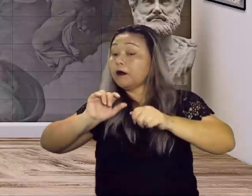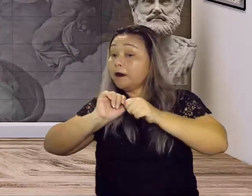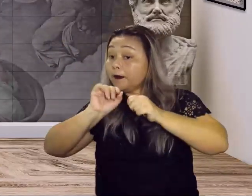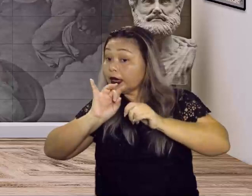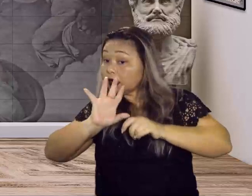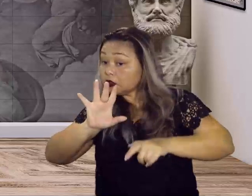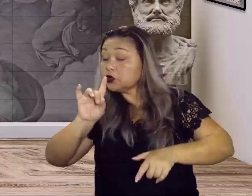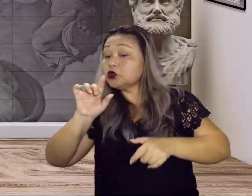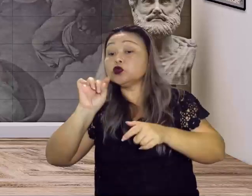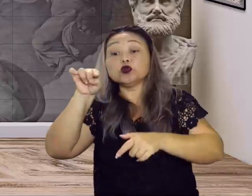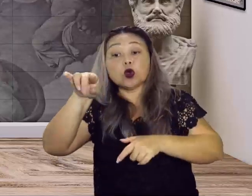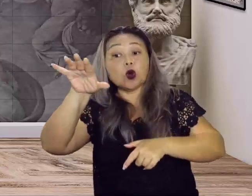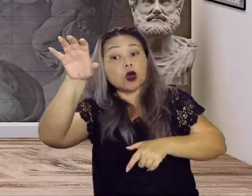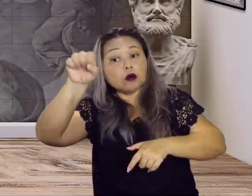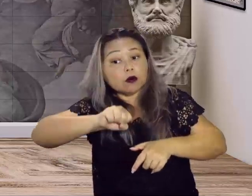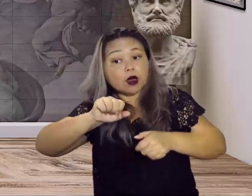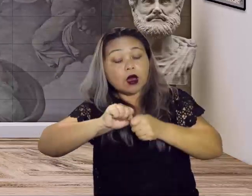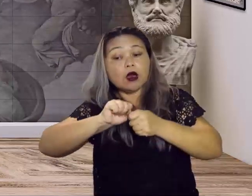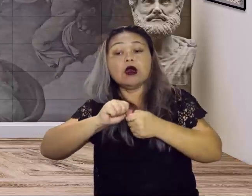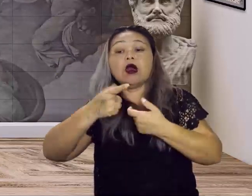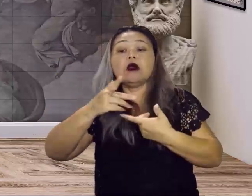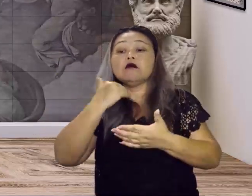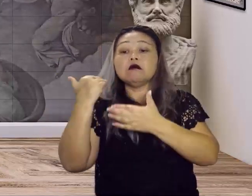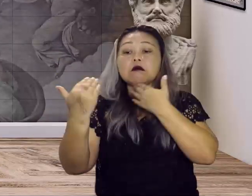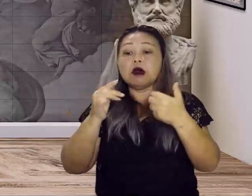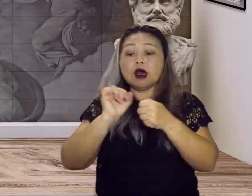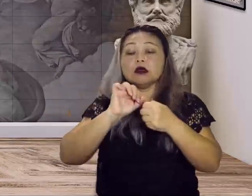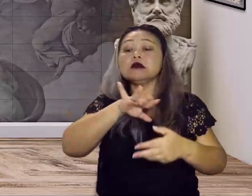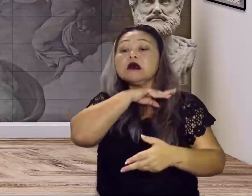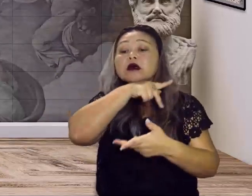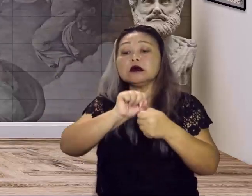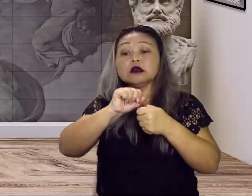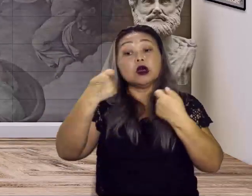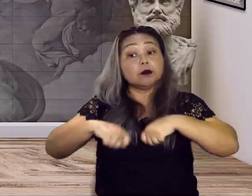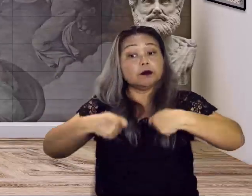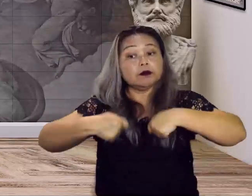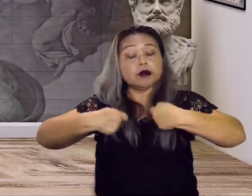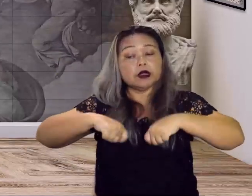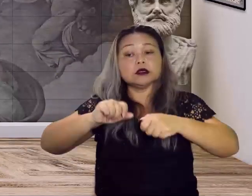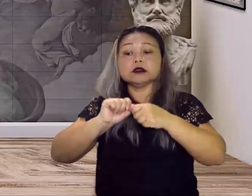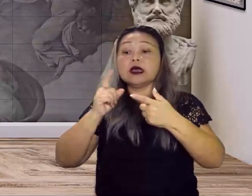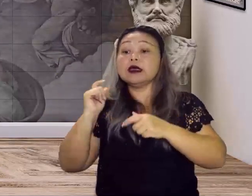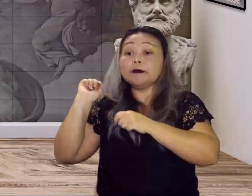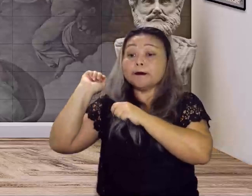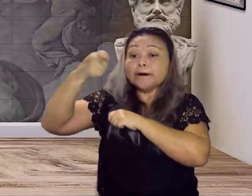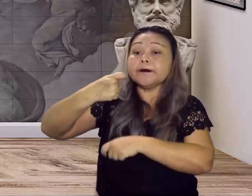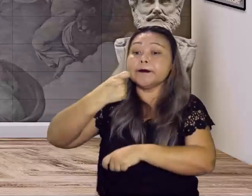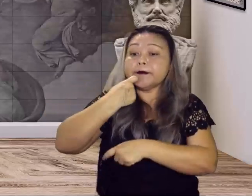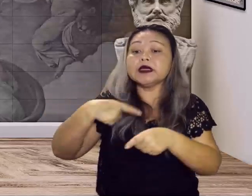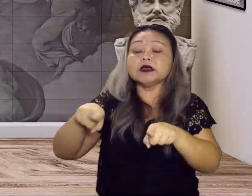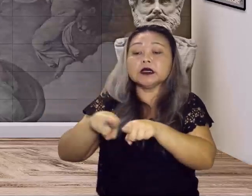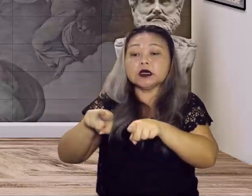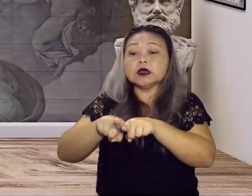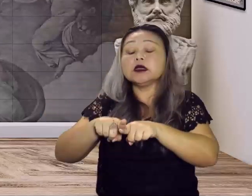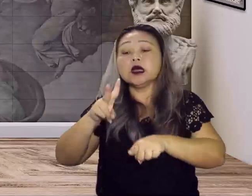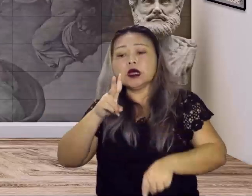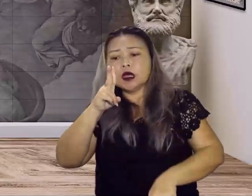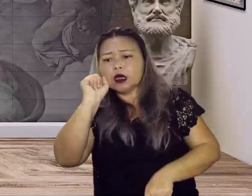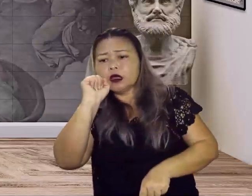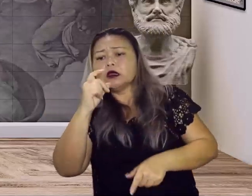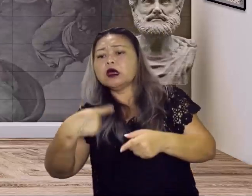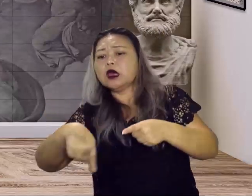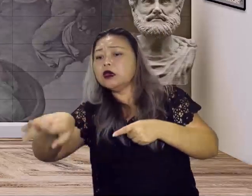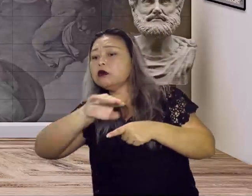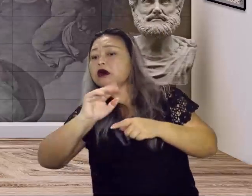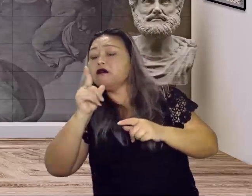porque existe uma força dentro da mata, né? E pescar também. Existe uma força, né, dentro da água pela qual você